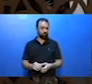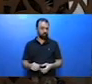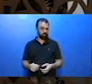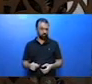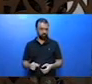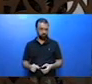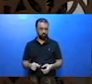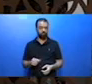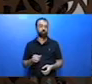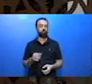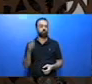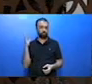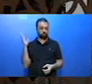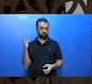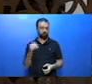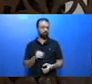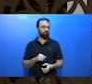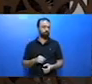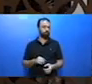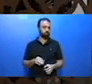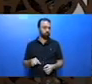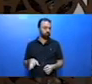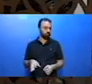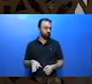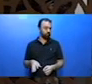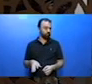que é do menor para o maior.